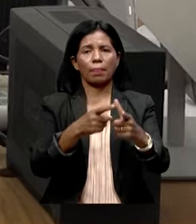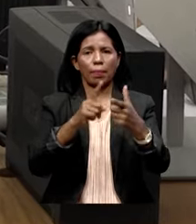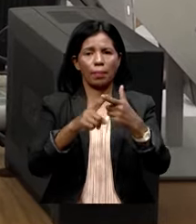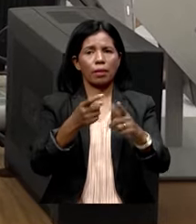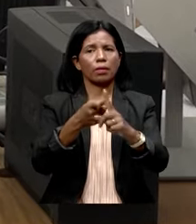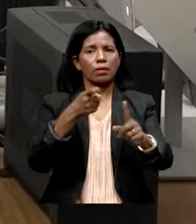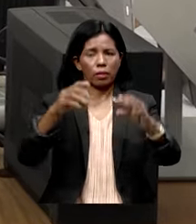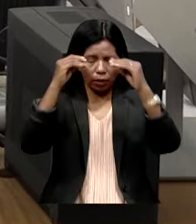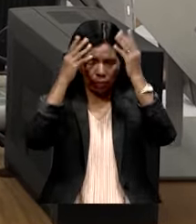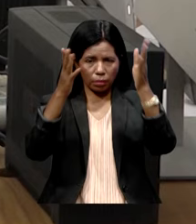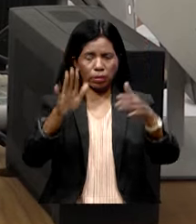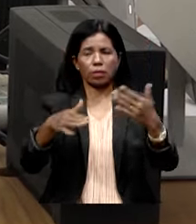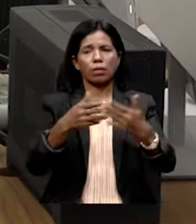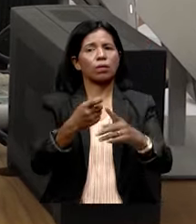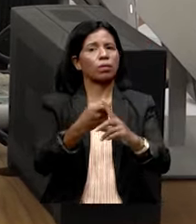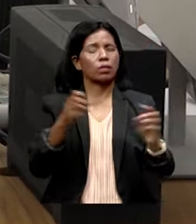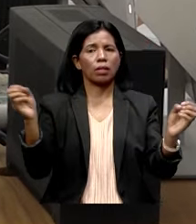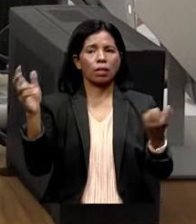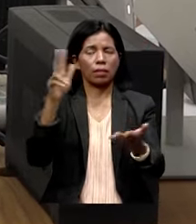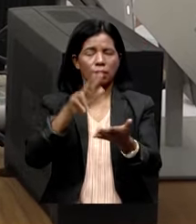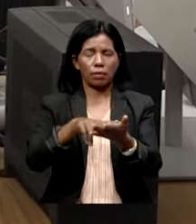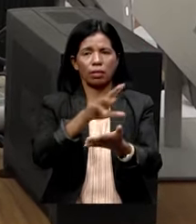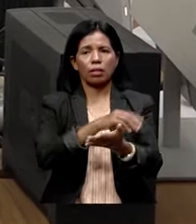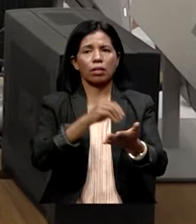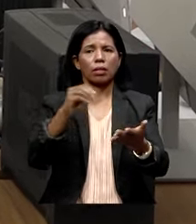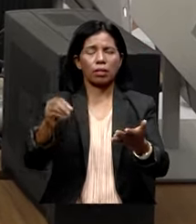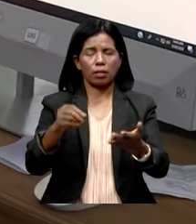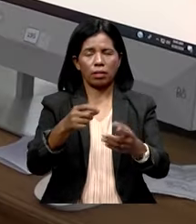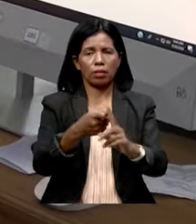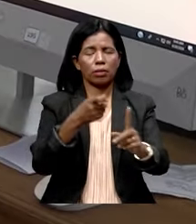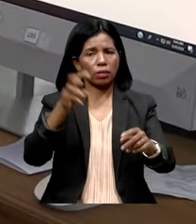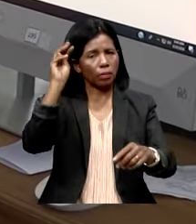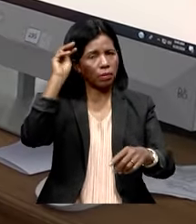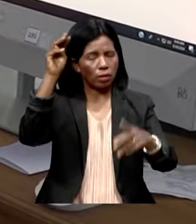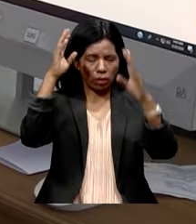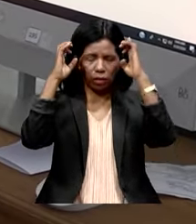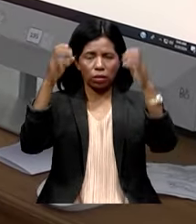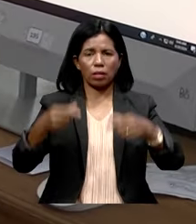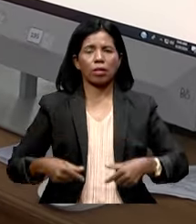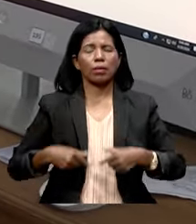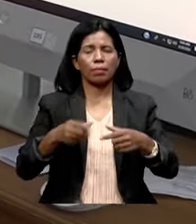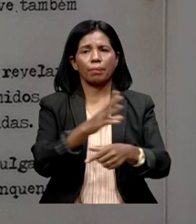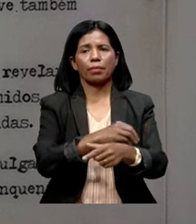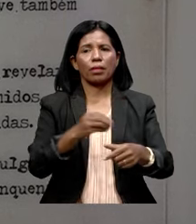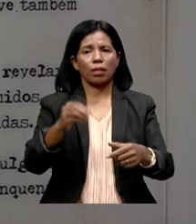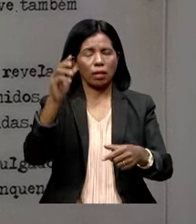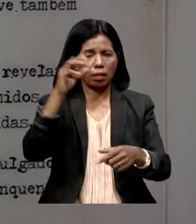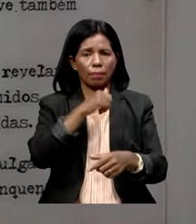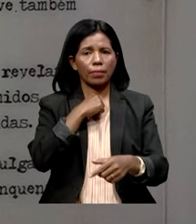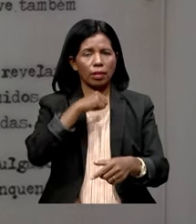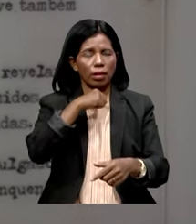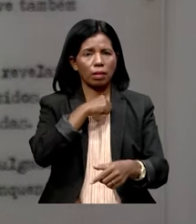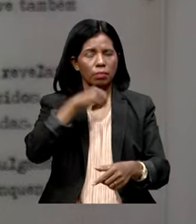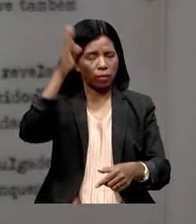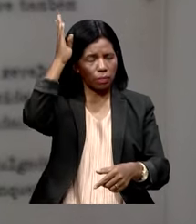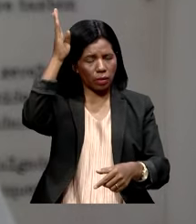si professor Hirakne, maioria la passa e ateste bolsa candidatura, o si Ministério da Educação foi na laisne. Dom Virgílio Cardeal do Carmo da